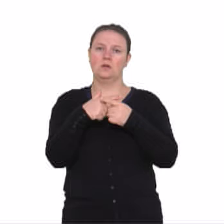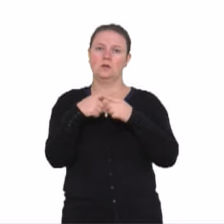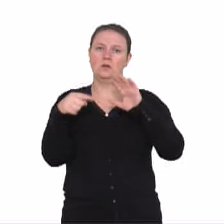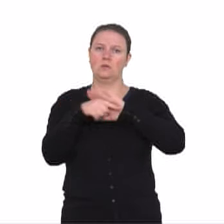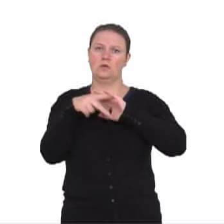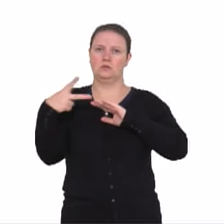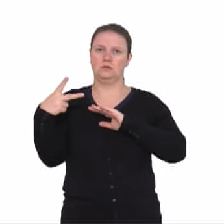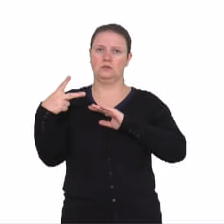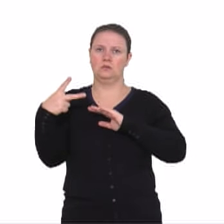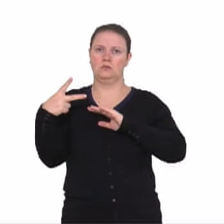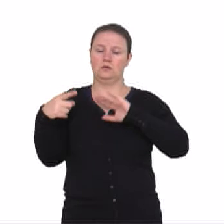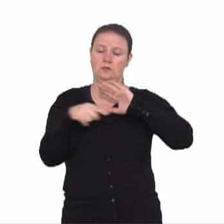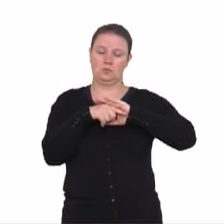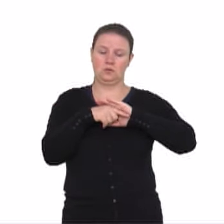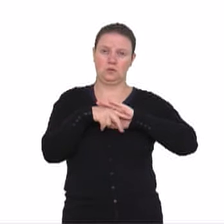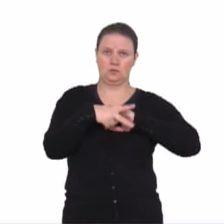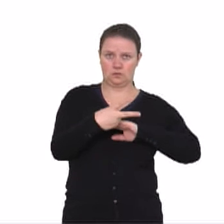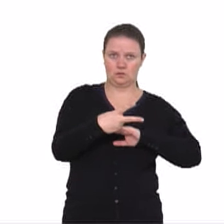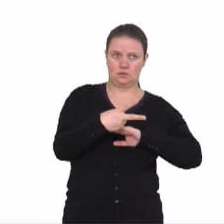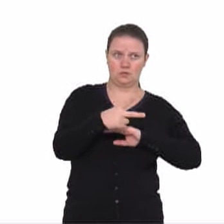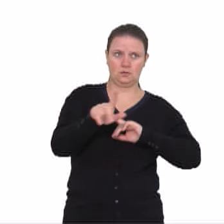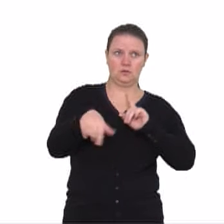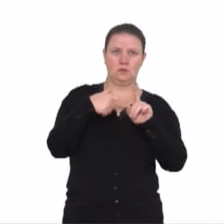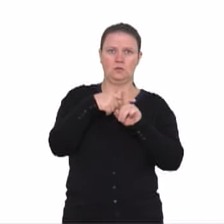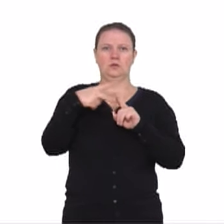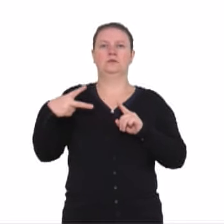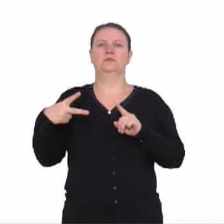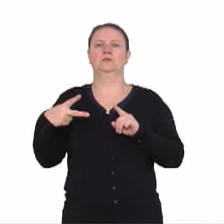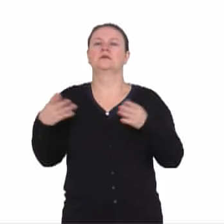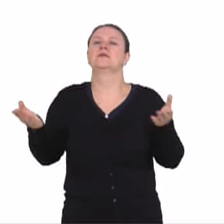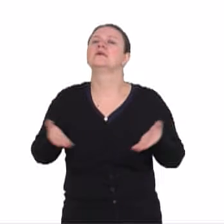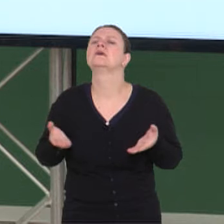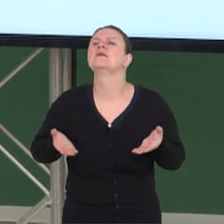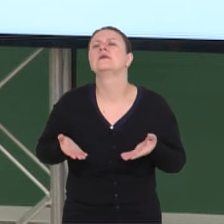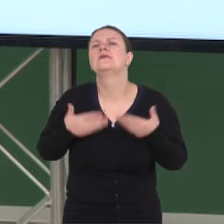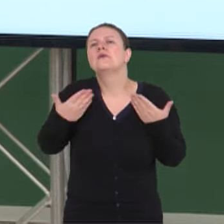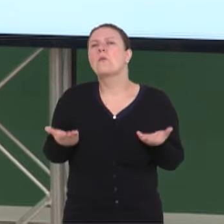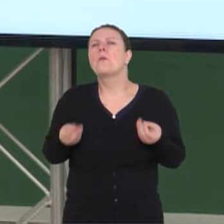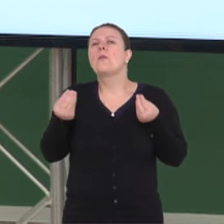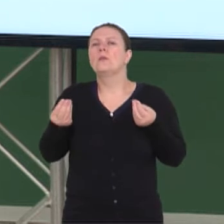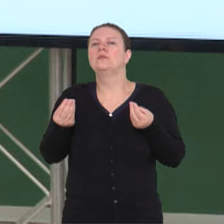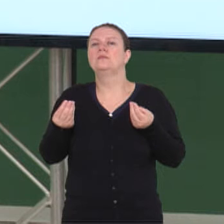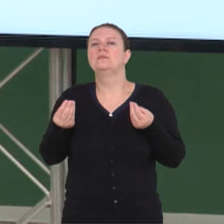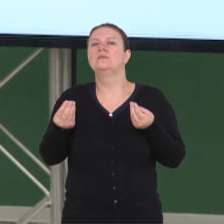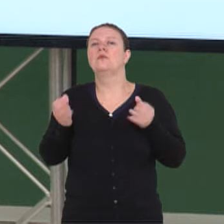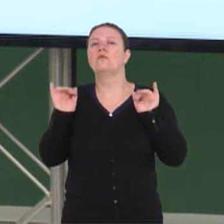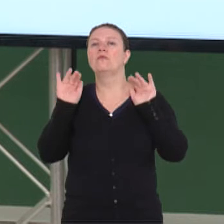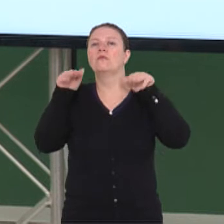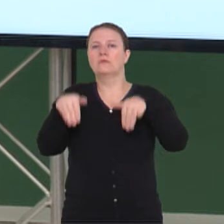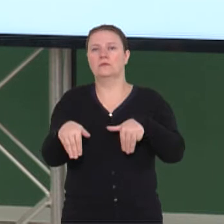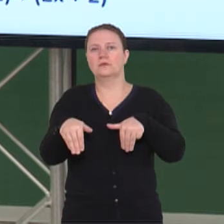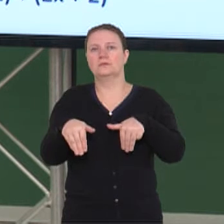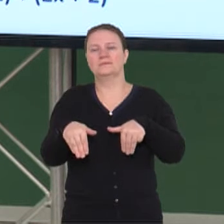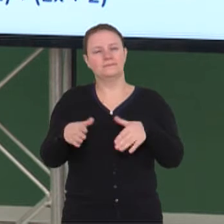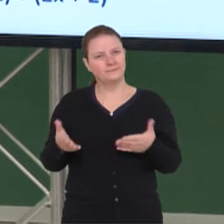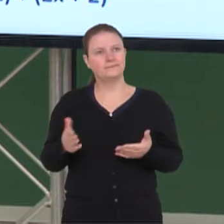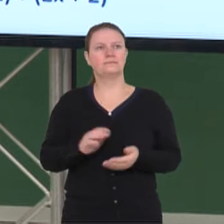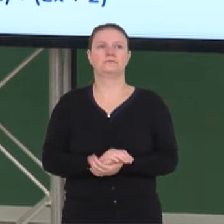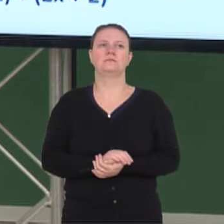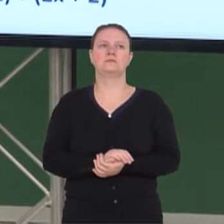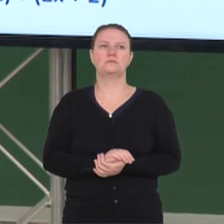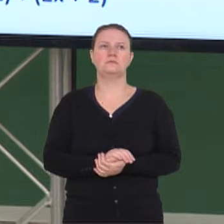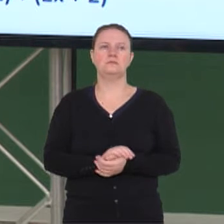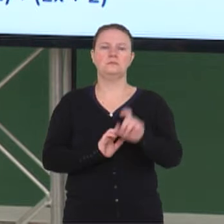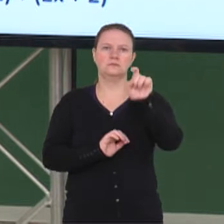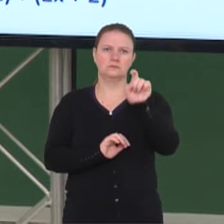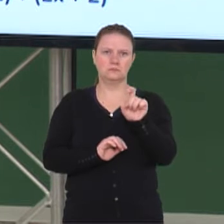menos 2, inverto o sinal, mais 2. E agora, professor, finalizo, eu faço aqui a somatória. X